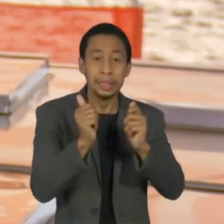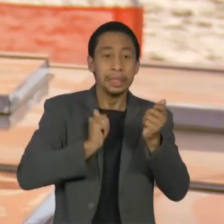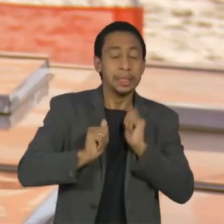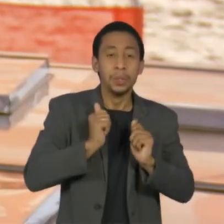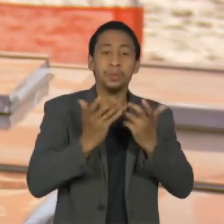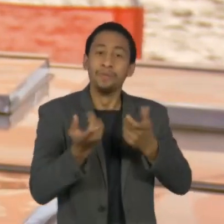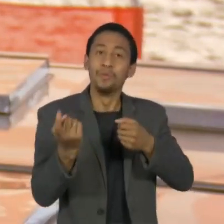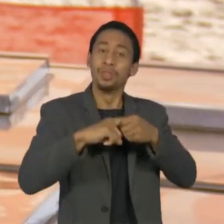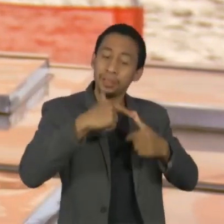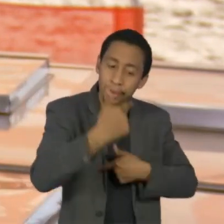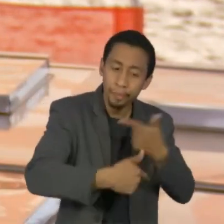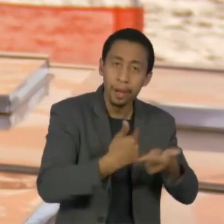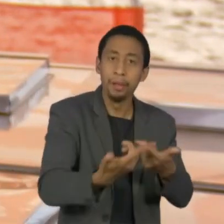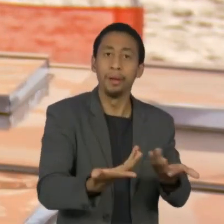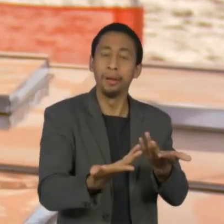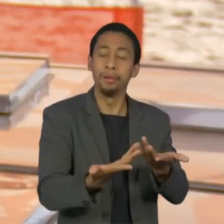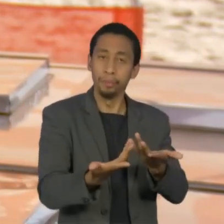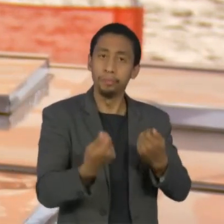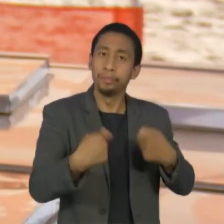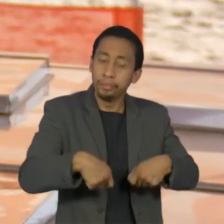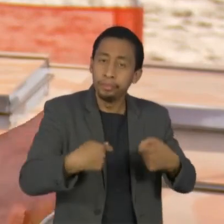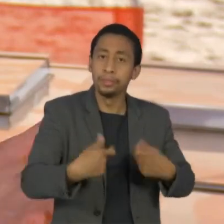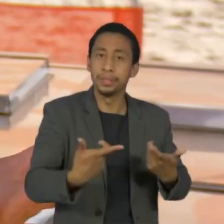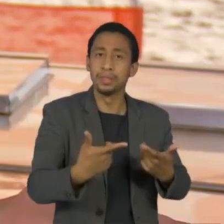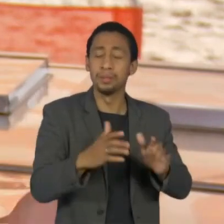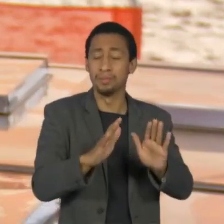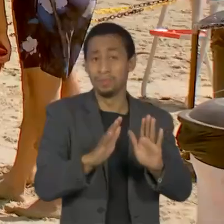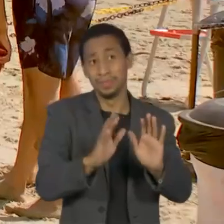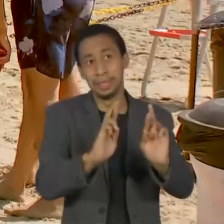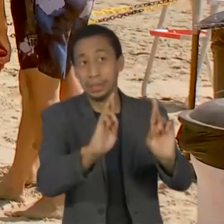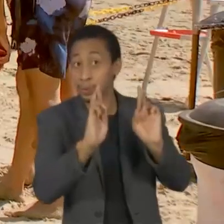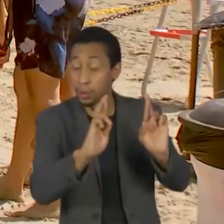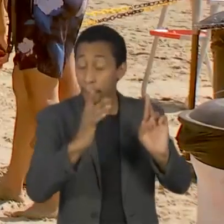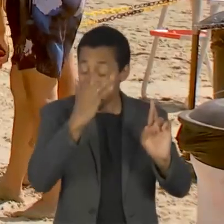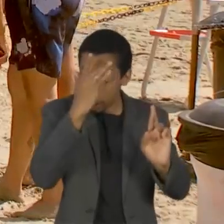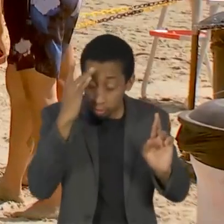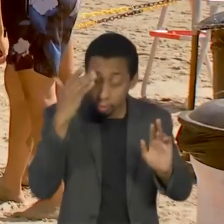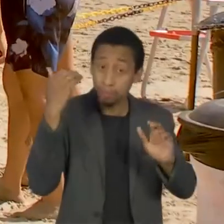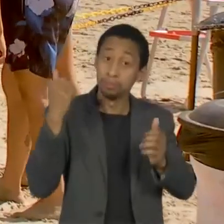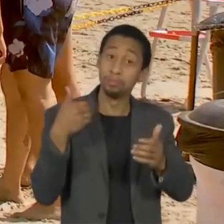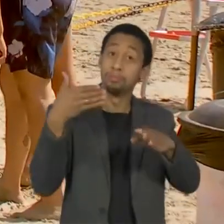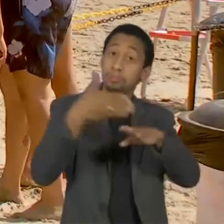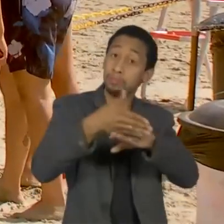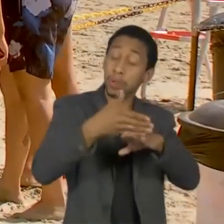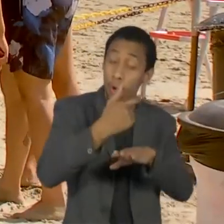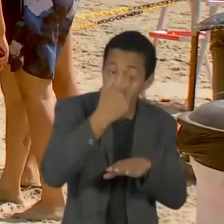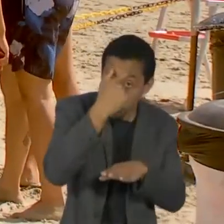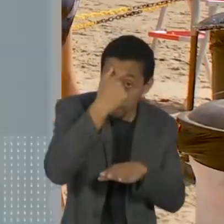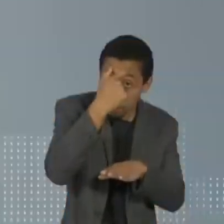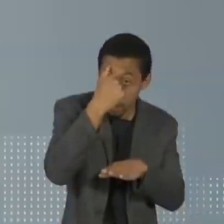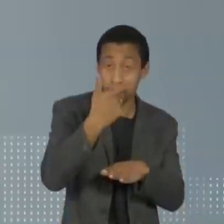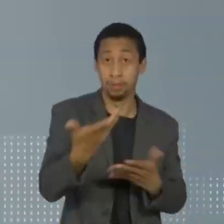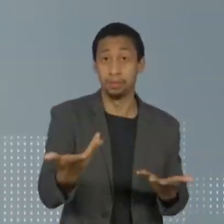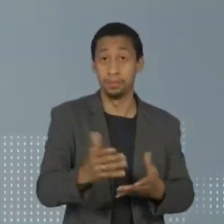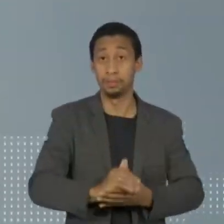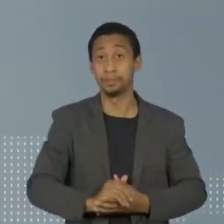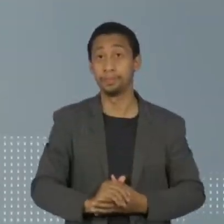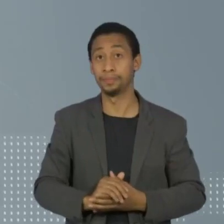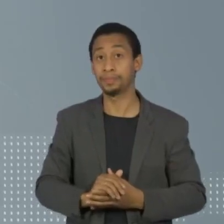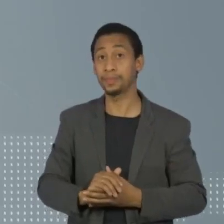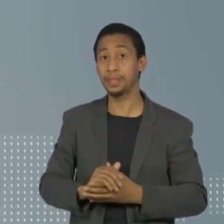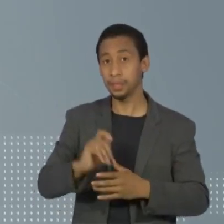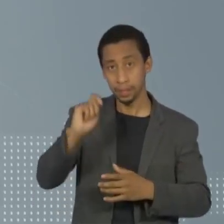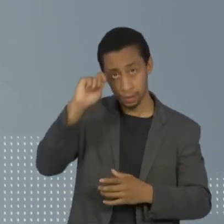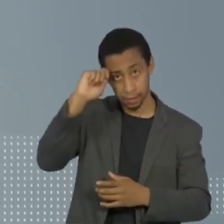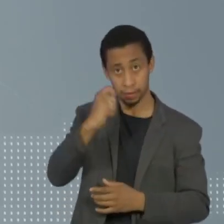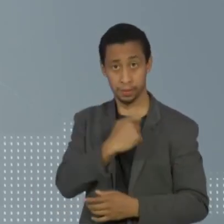ganha-pão. E esperando que o pessoal venha com consciência para que não feche tudo de novo, né? Em Ribeirão Preto, no